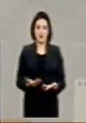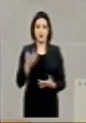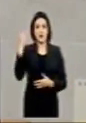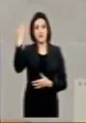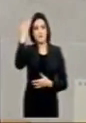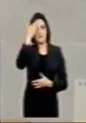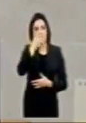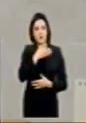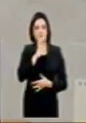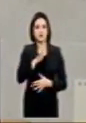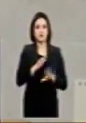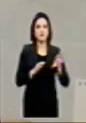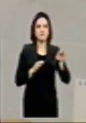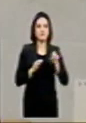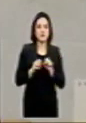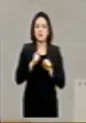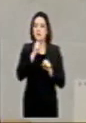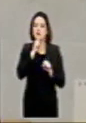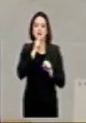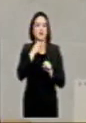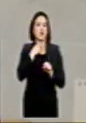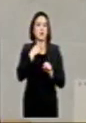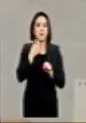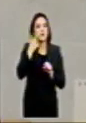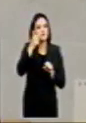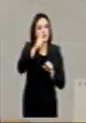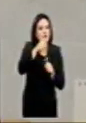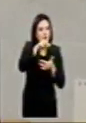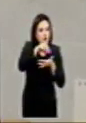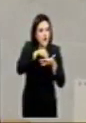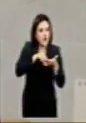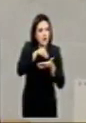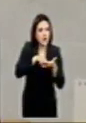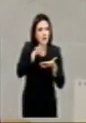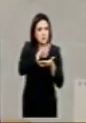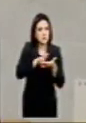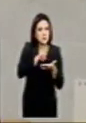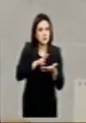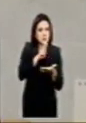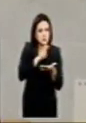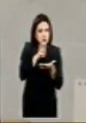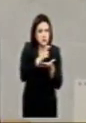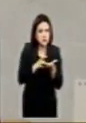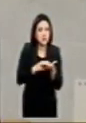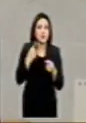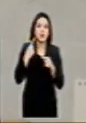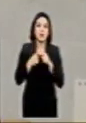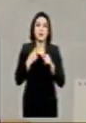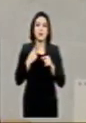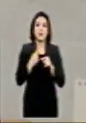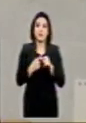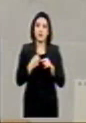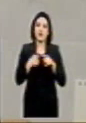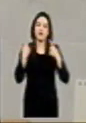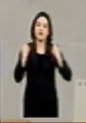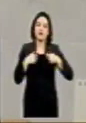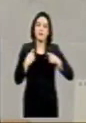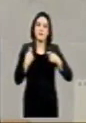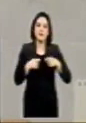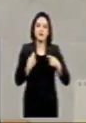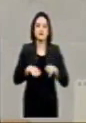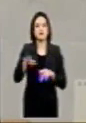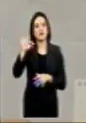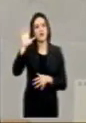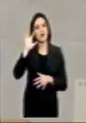colhida não pôde ainda ser examinada, exatamente porque estamos na pendência da